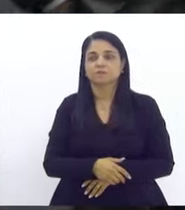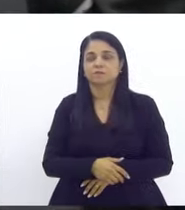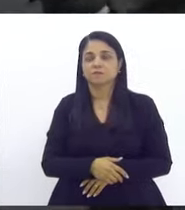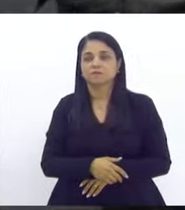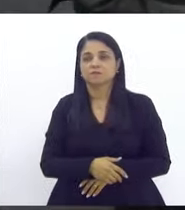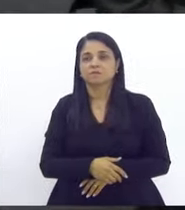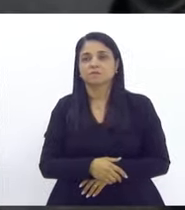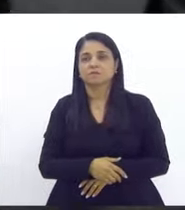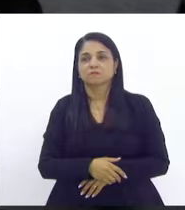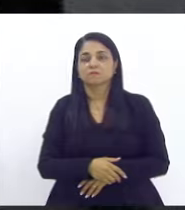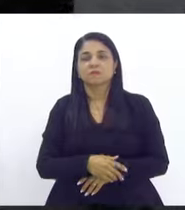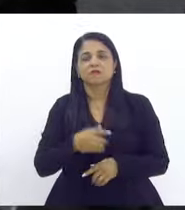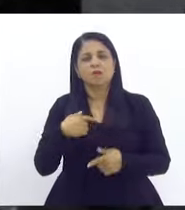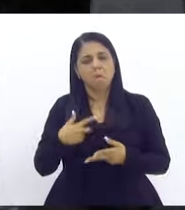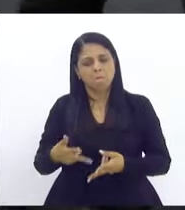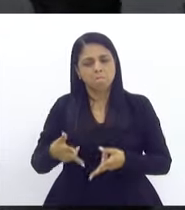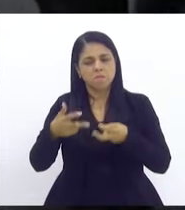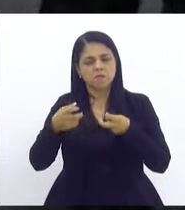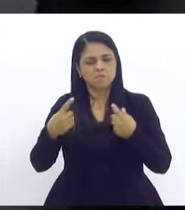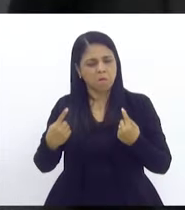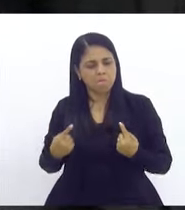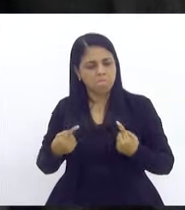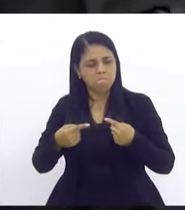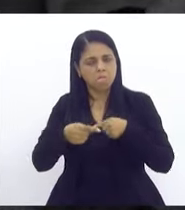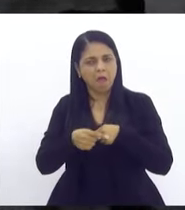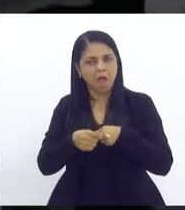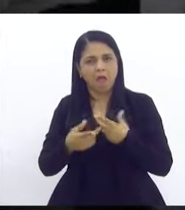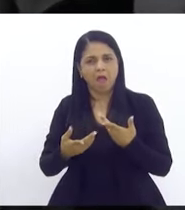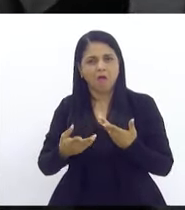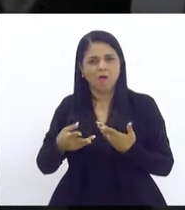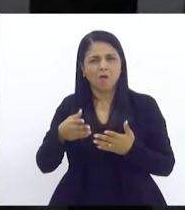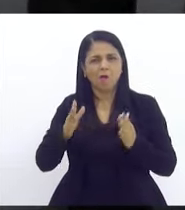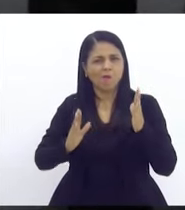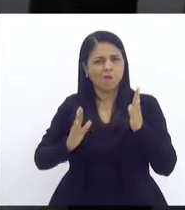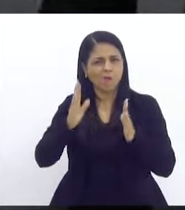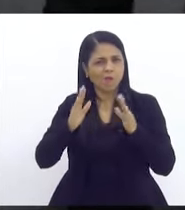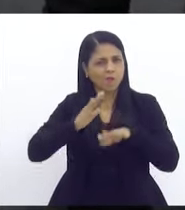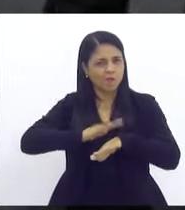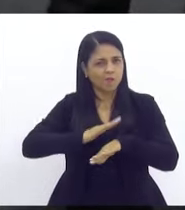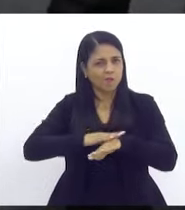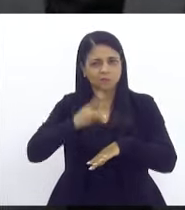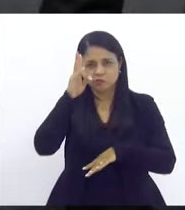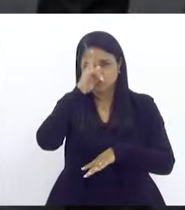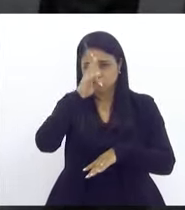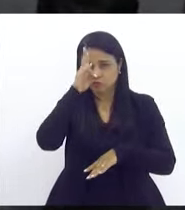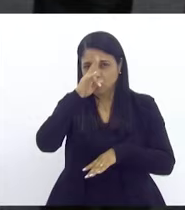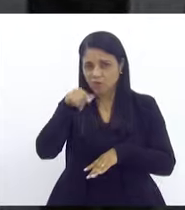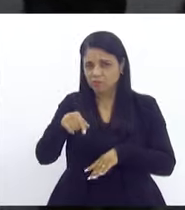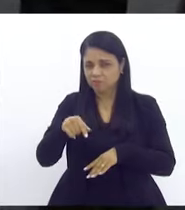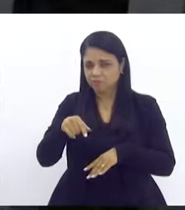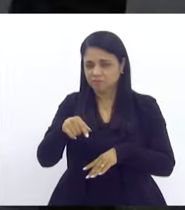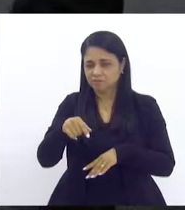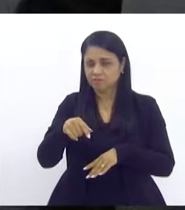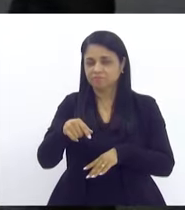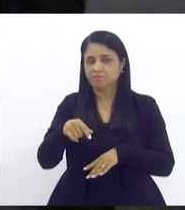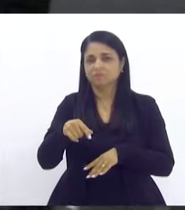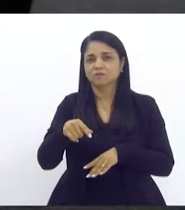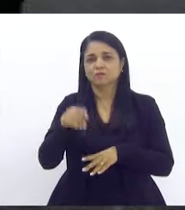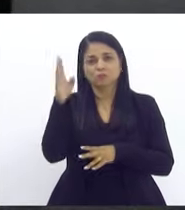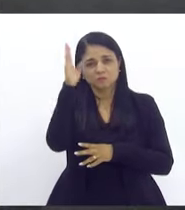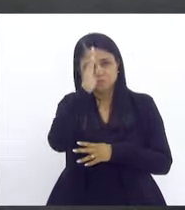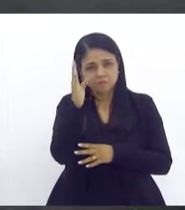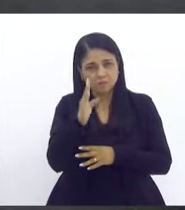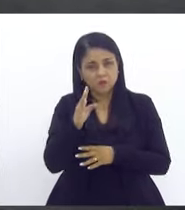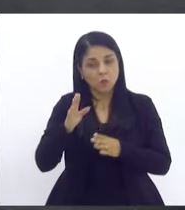de revanchismo dessa turma. Um momento histórico indispensável para o Brasil, onde, graças àquele